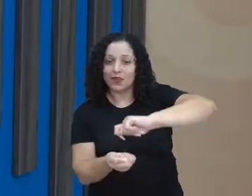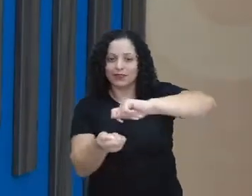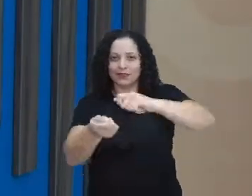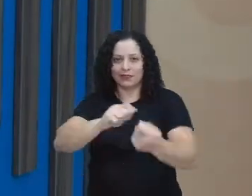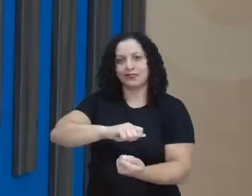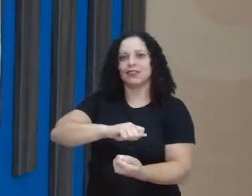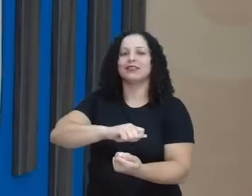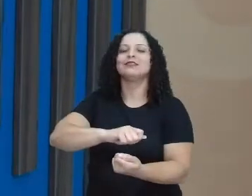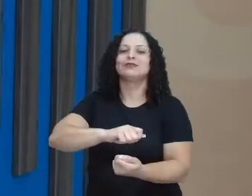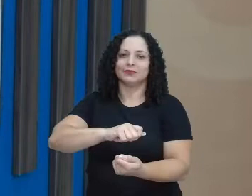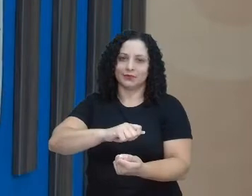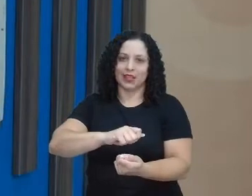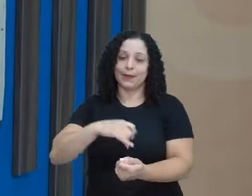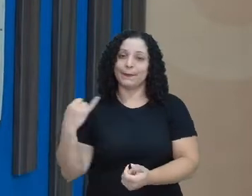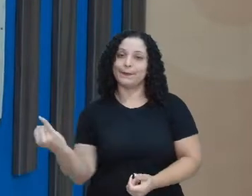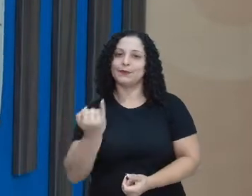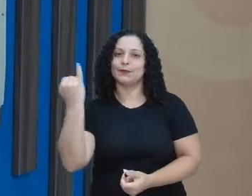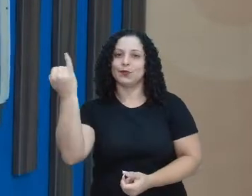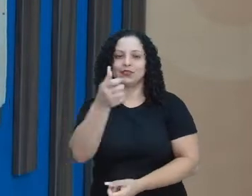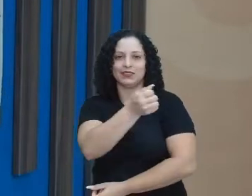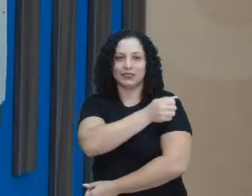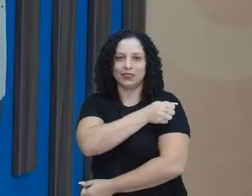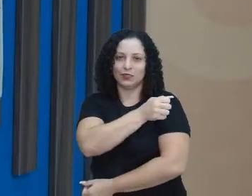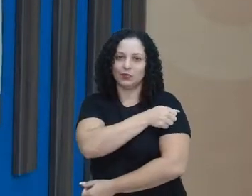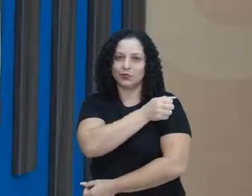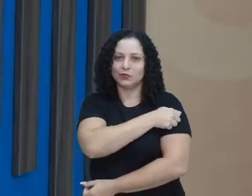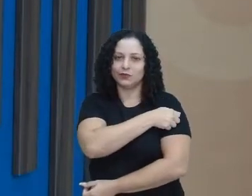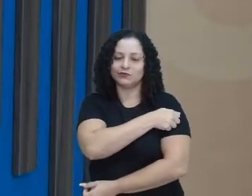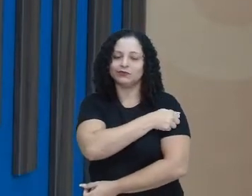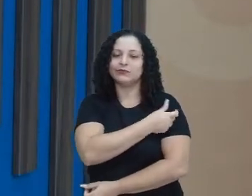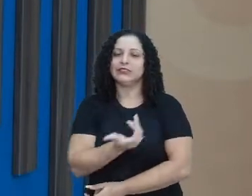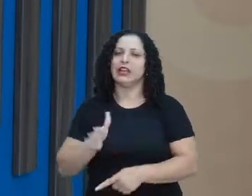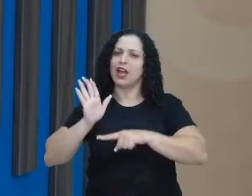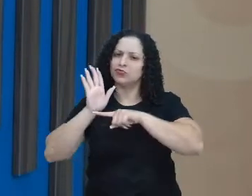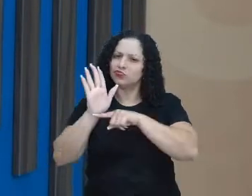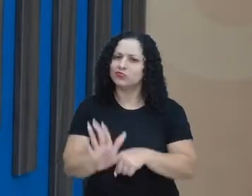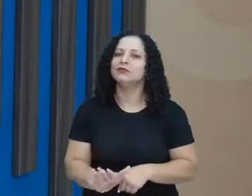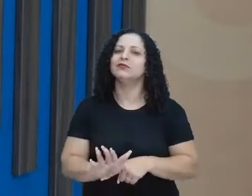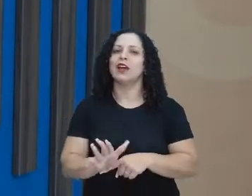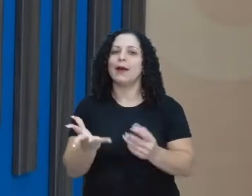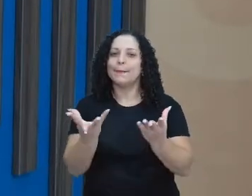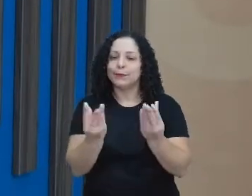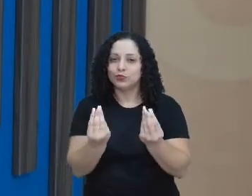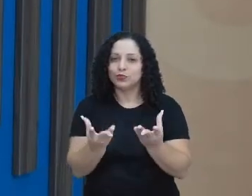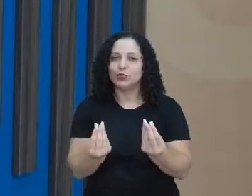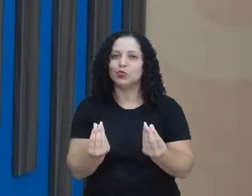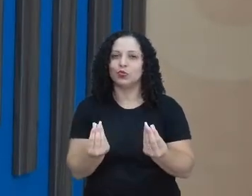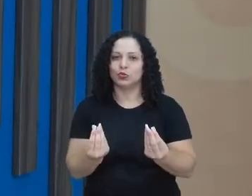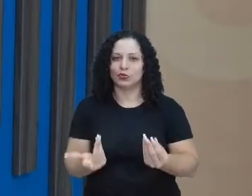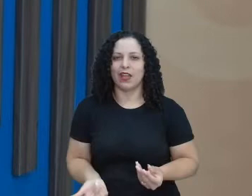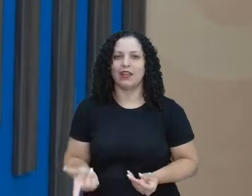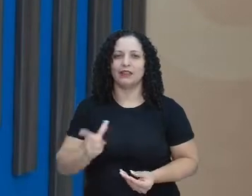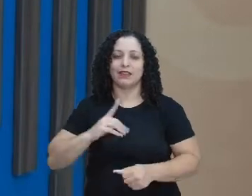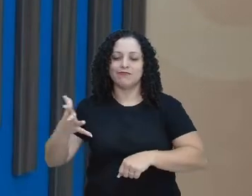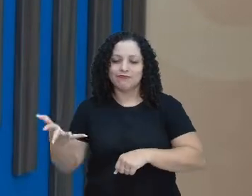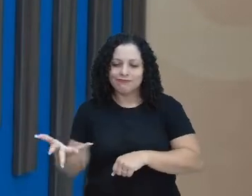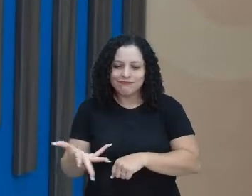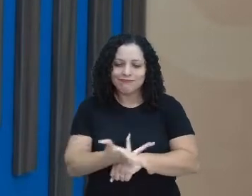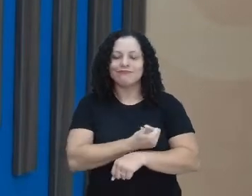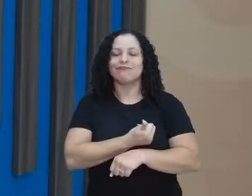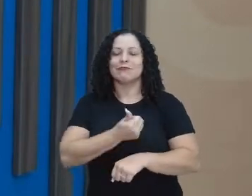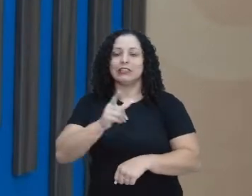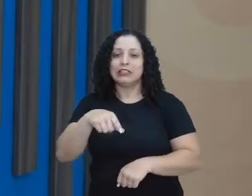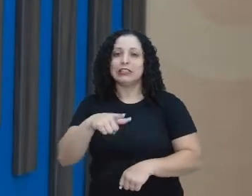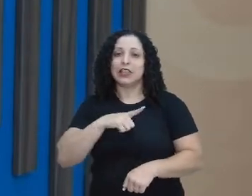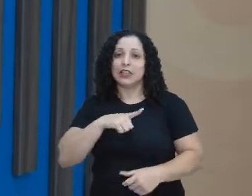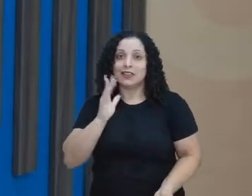significativo, importante para o estudante, que de verdade auxilia, tira a gente daquela configuração tradicional de não interagir